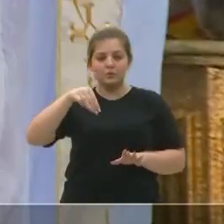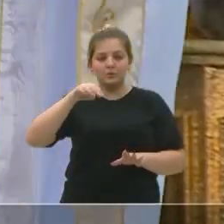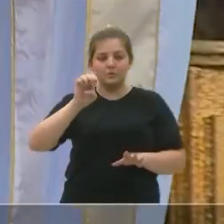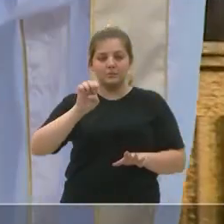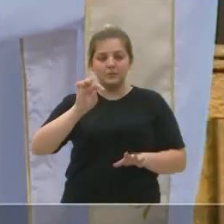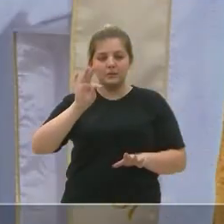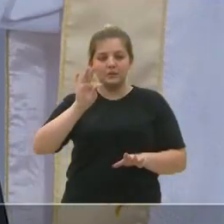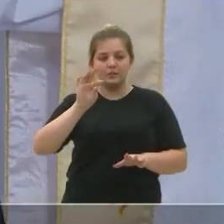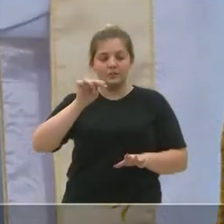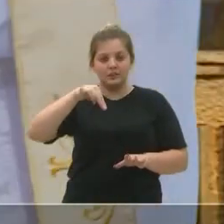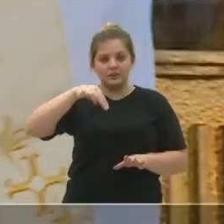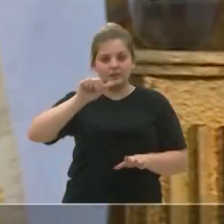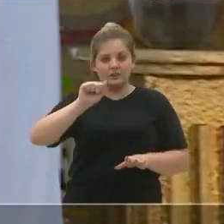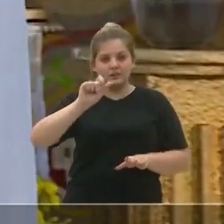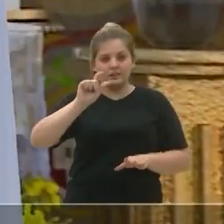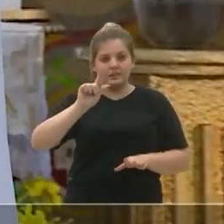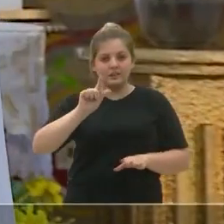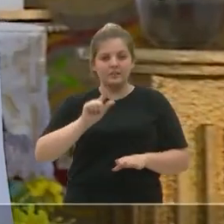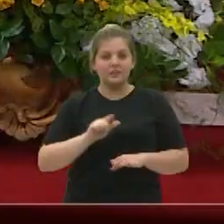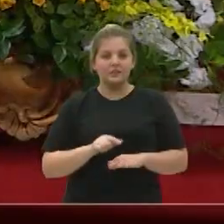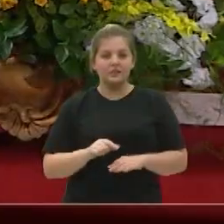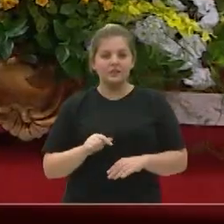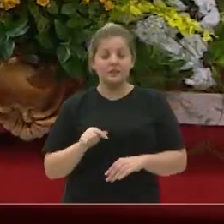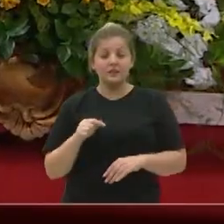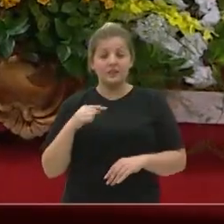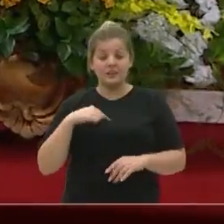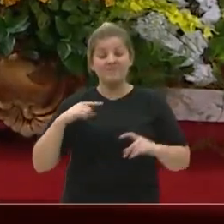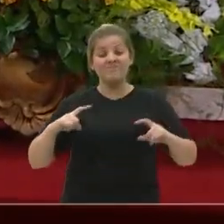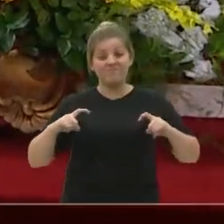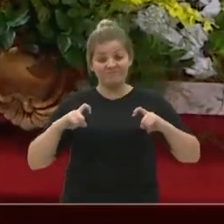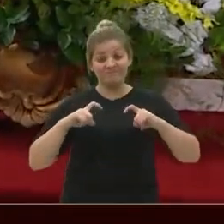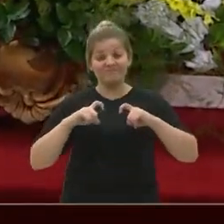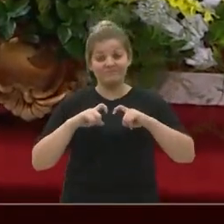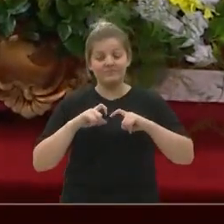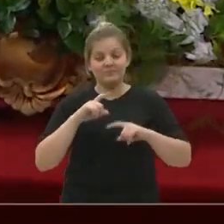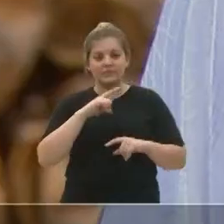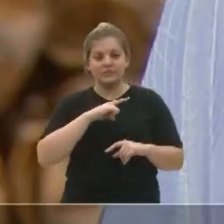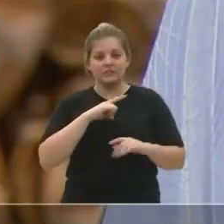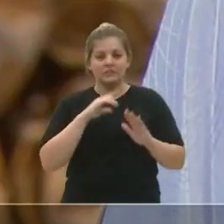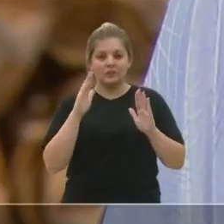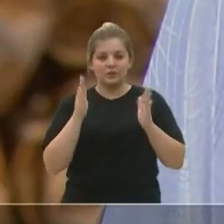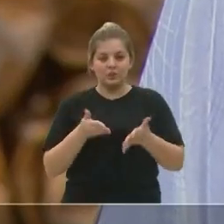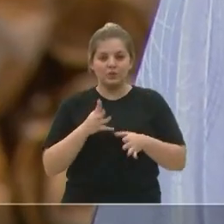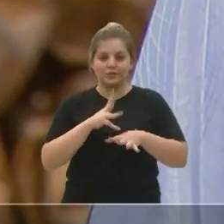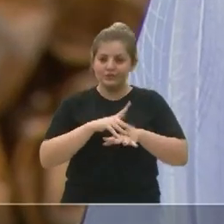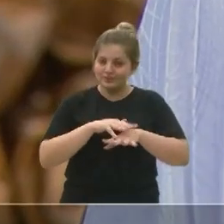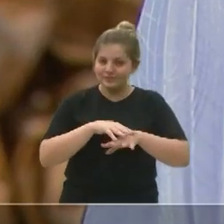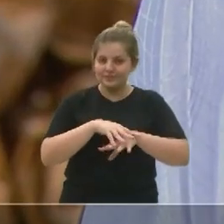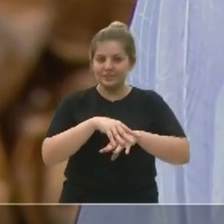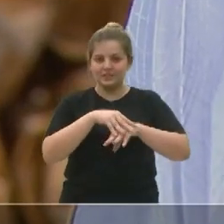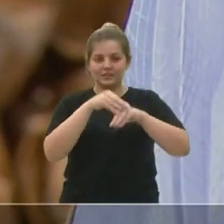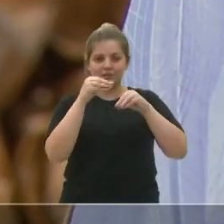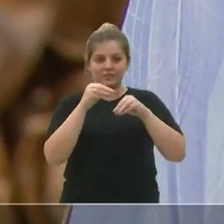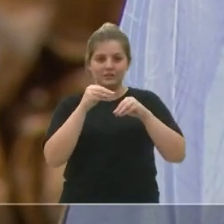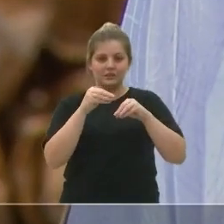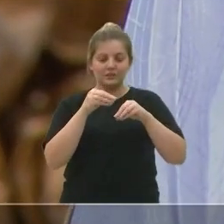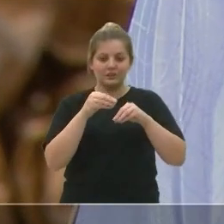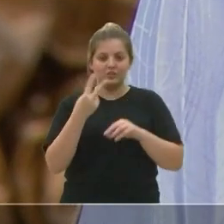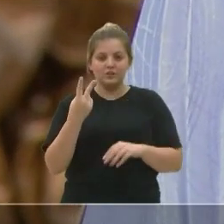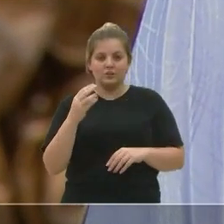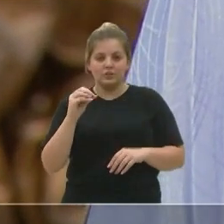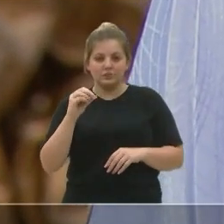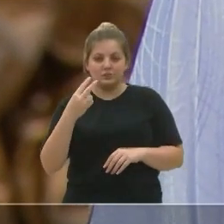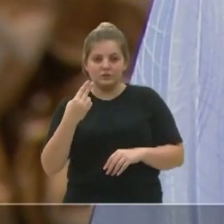São Joaquim. O que aconteceu? Ele teve leucemia. Hoje ele está curado, padre. Em